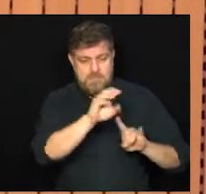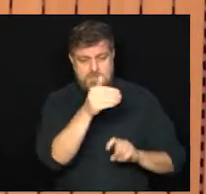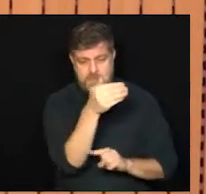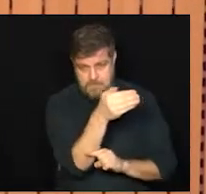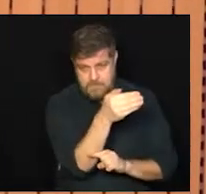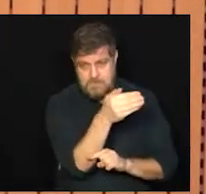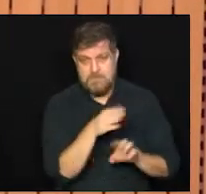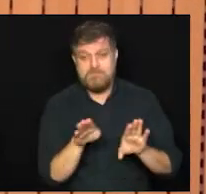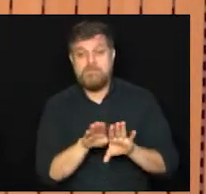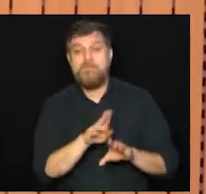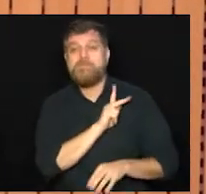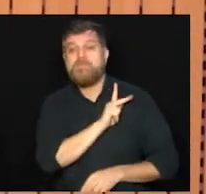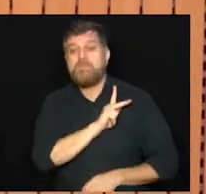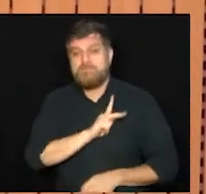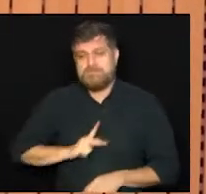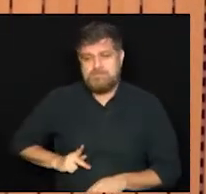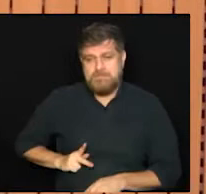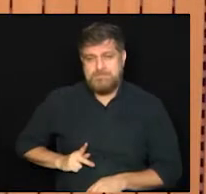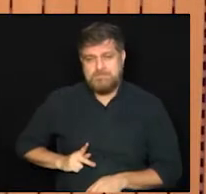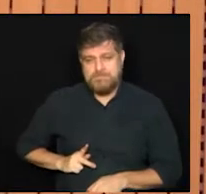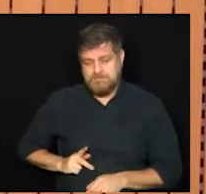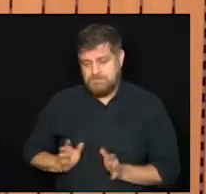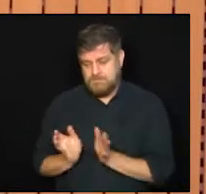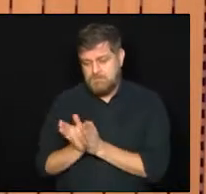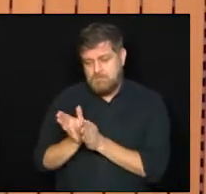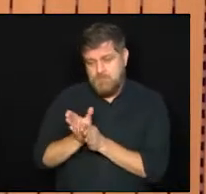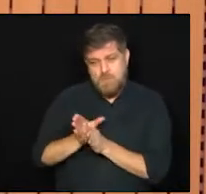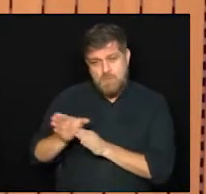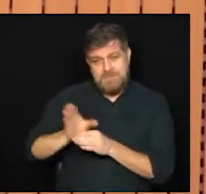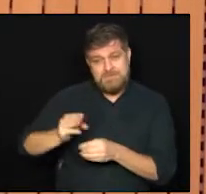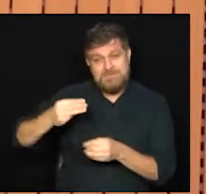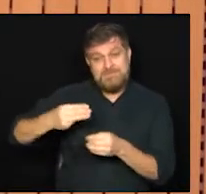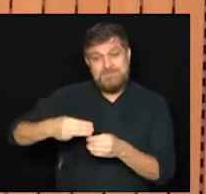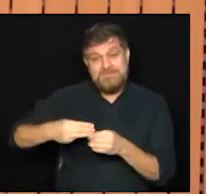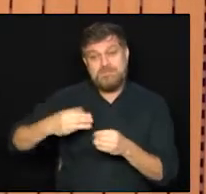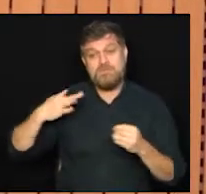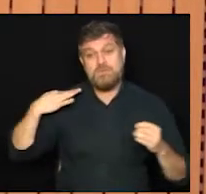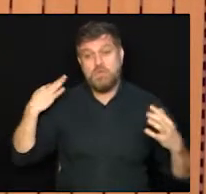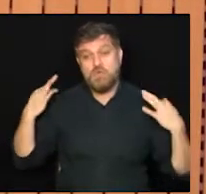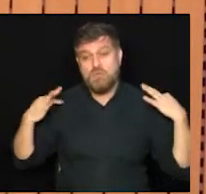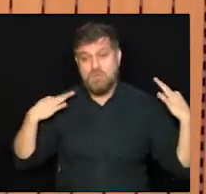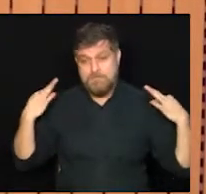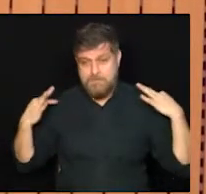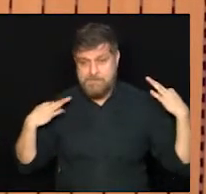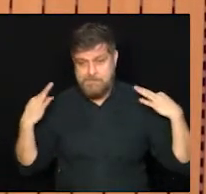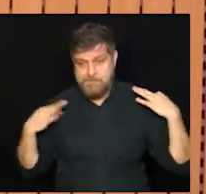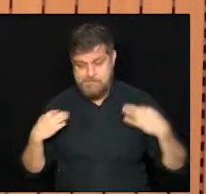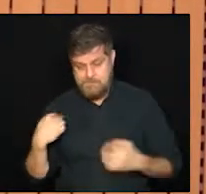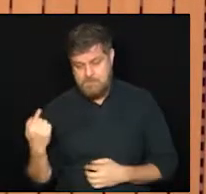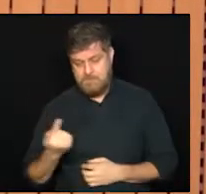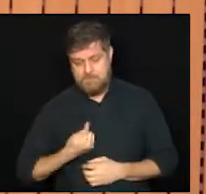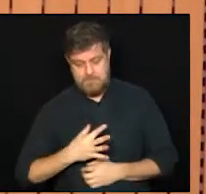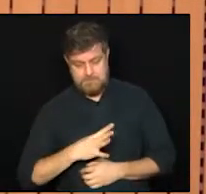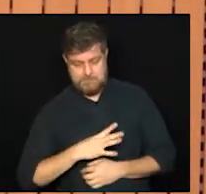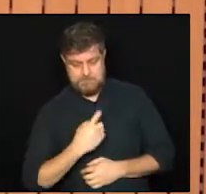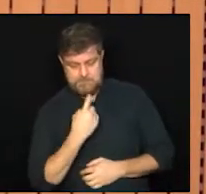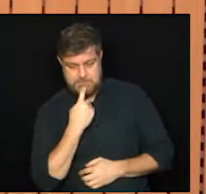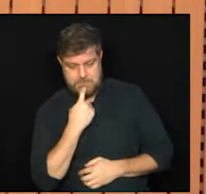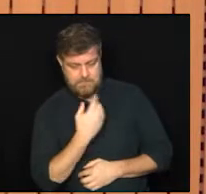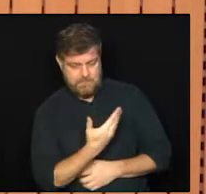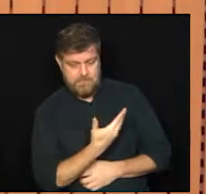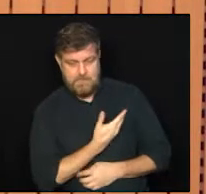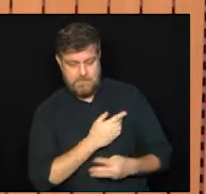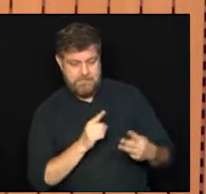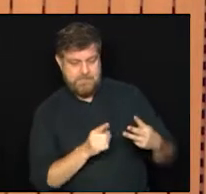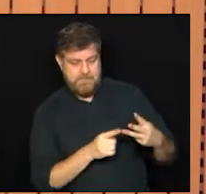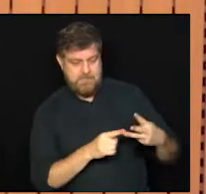também presidente do Conselho Municipal de Turismo de Campinas, né? E o nosso amigo